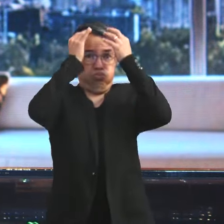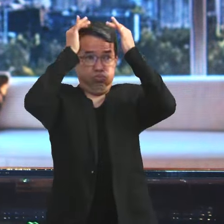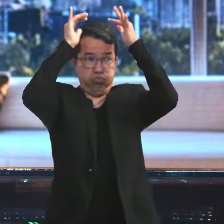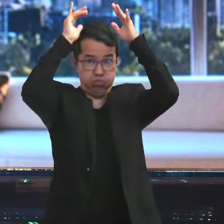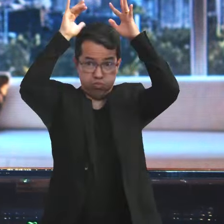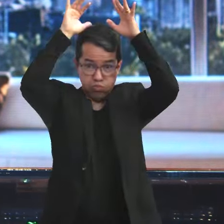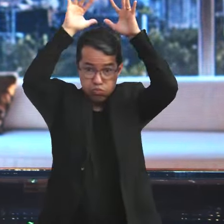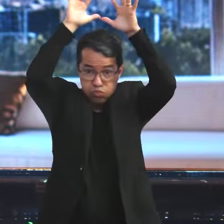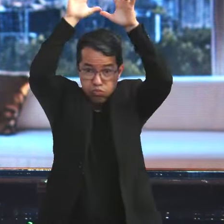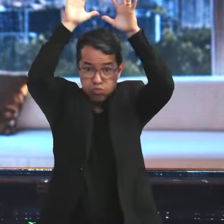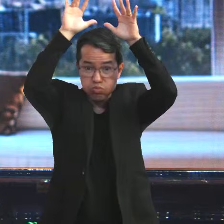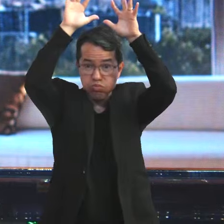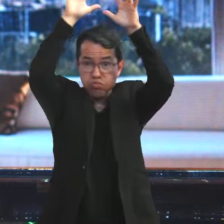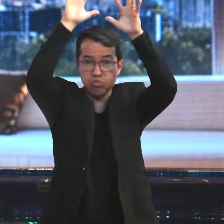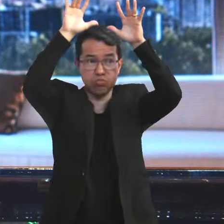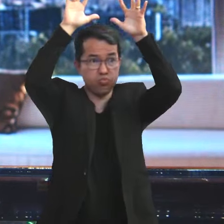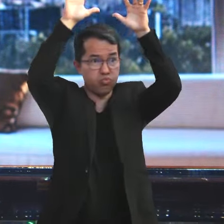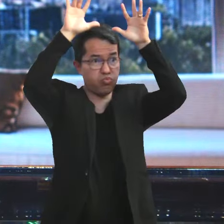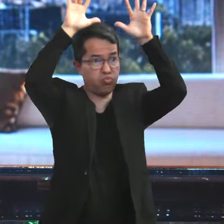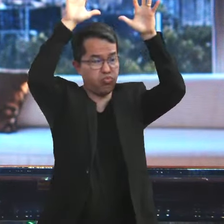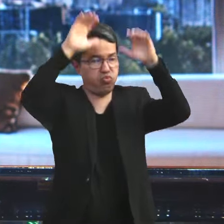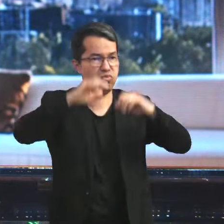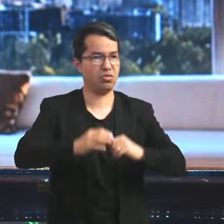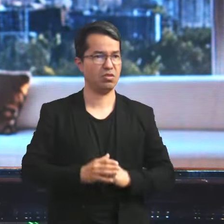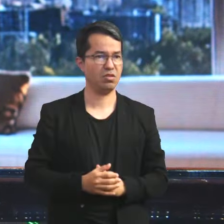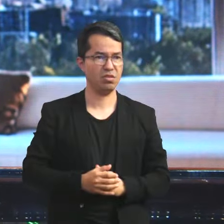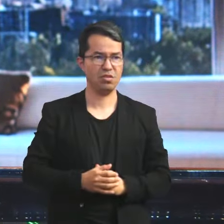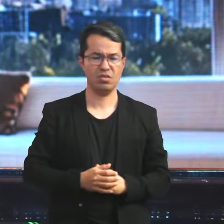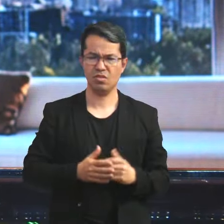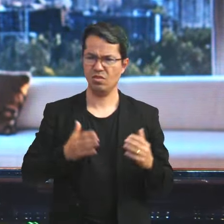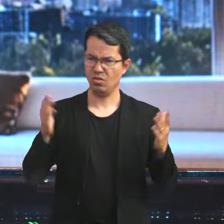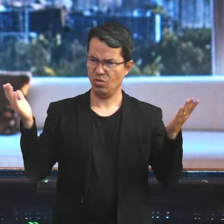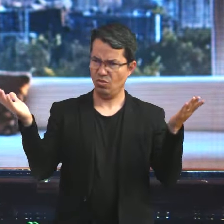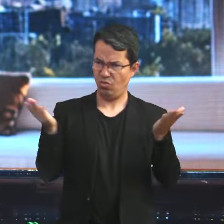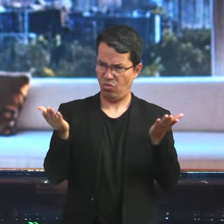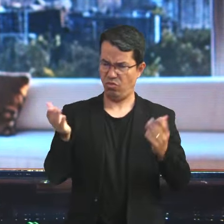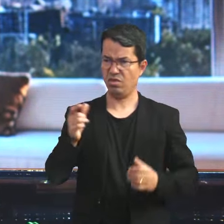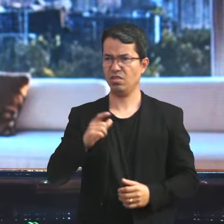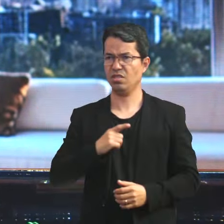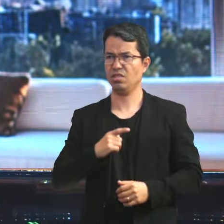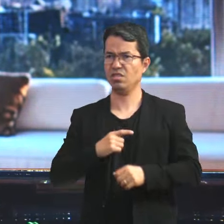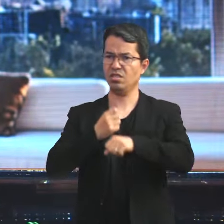intencional essa madrugada alguns vizinhos